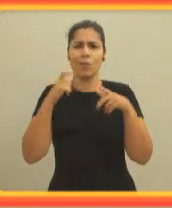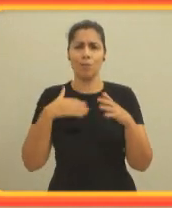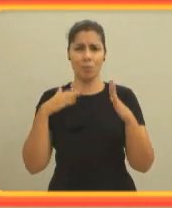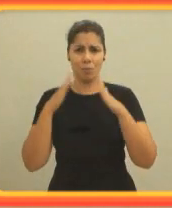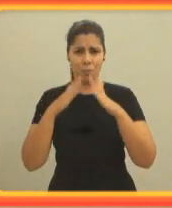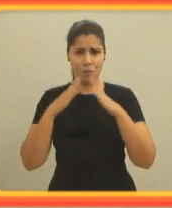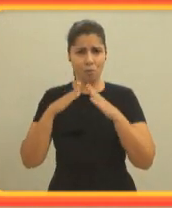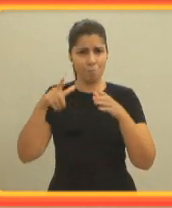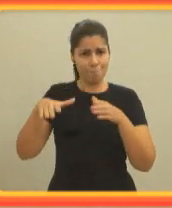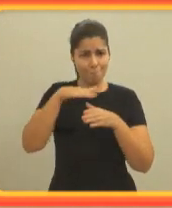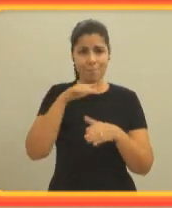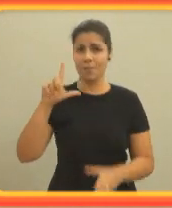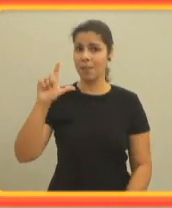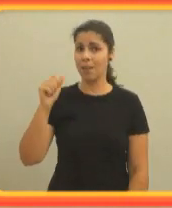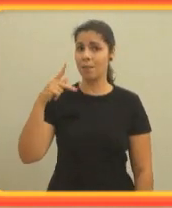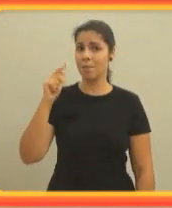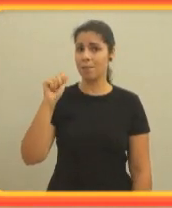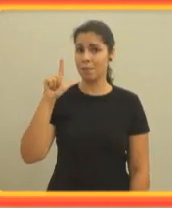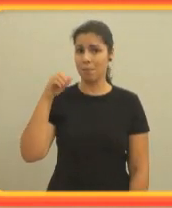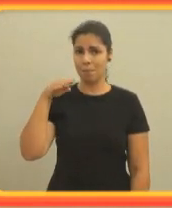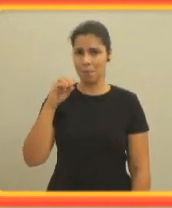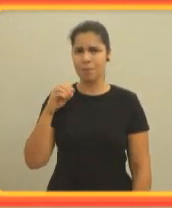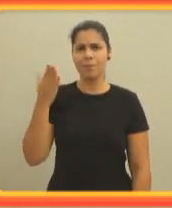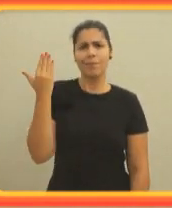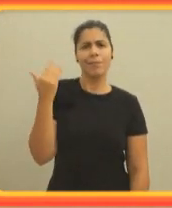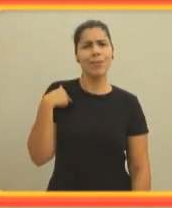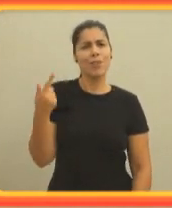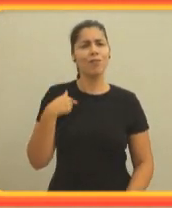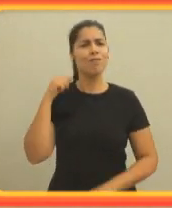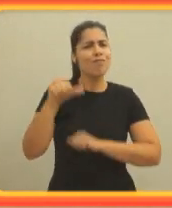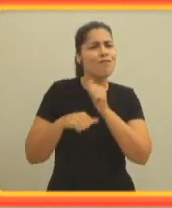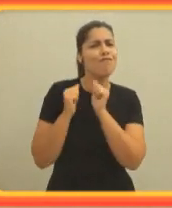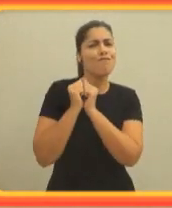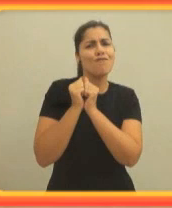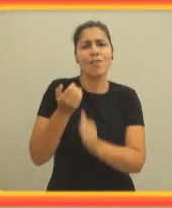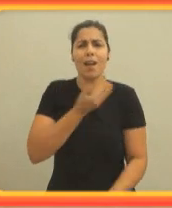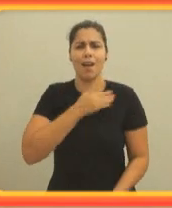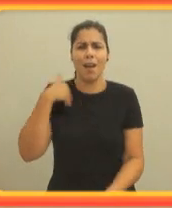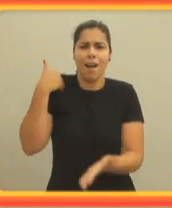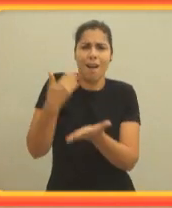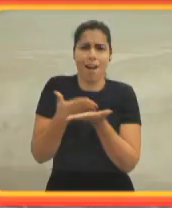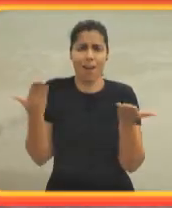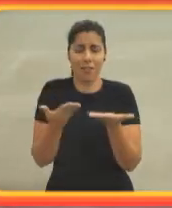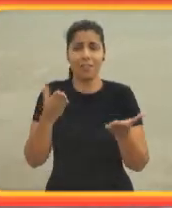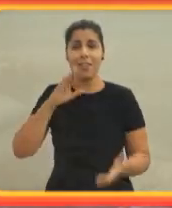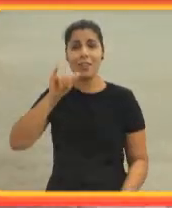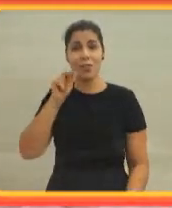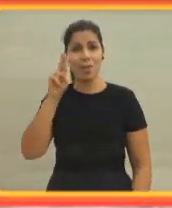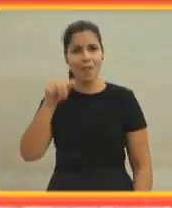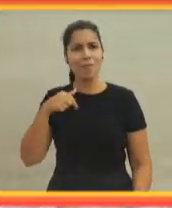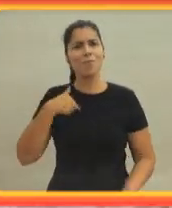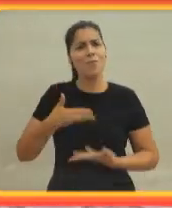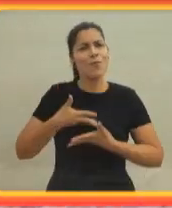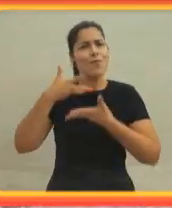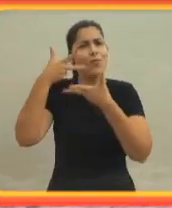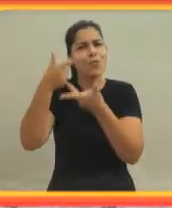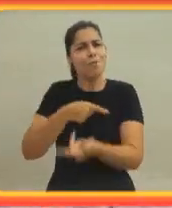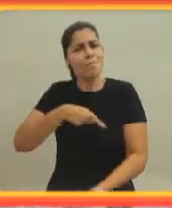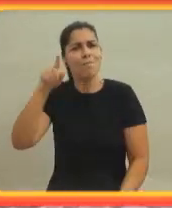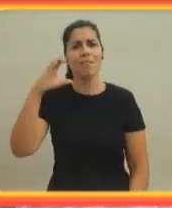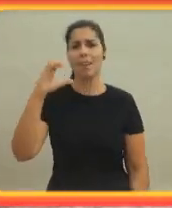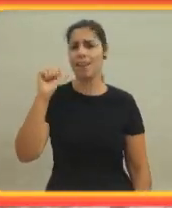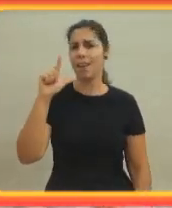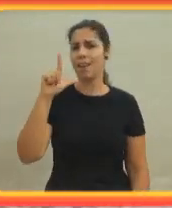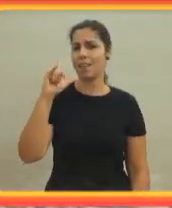E desde então somos amigos até hoje. E, bueno, desde aí hemos sido amigos até o dia de hoje. Juancho me invitou a ir à